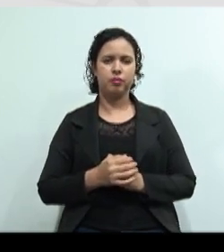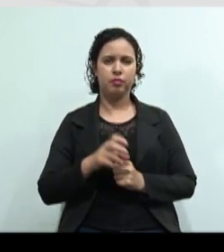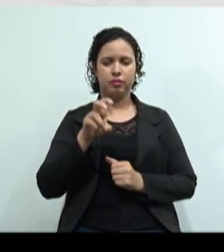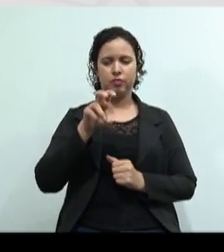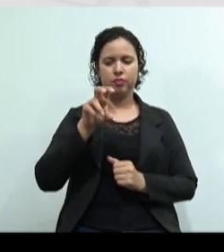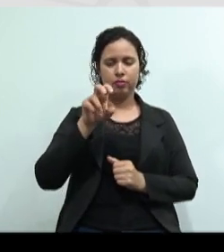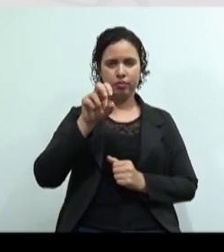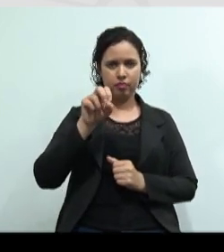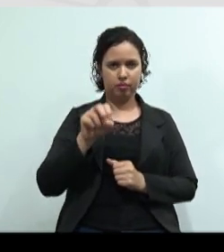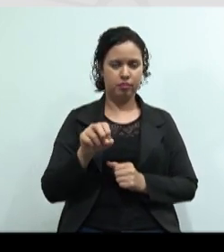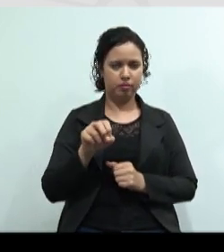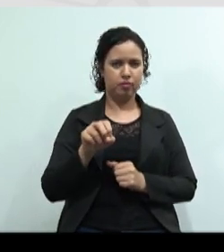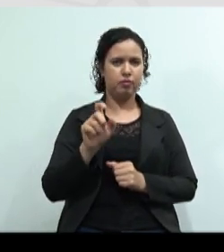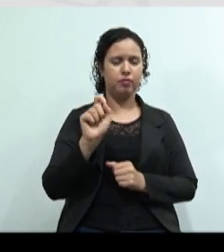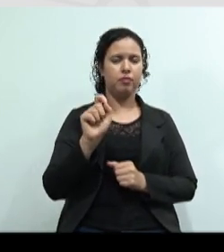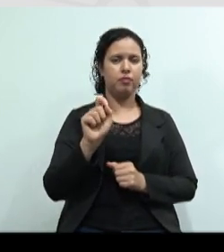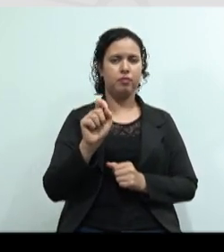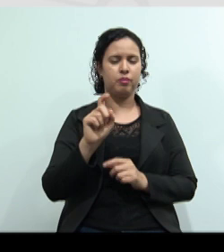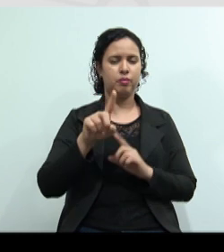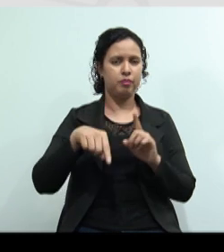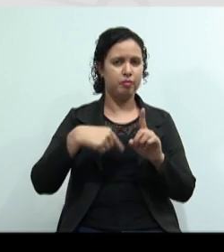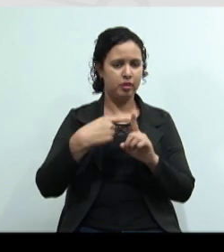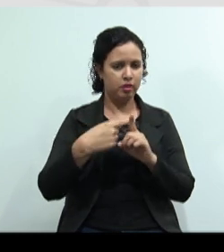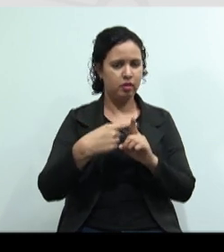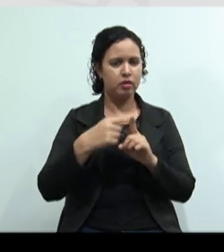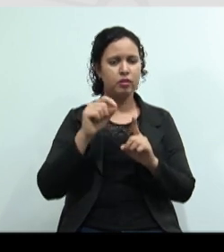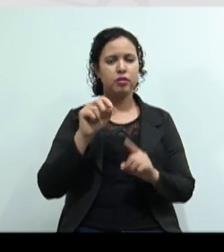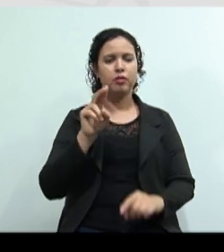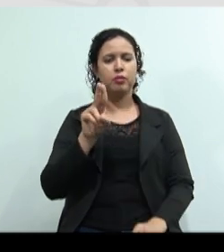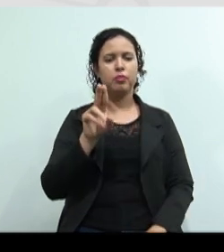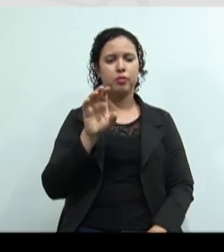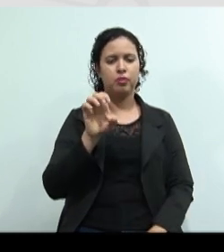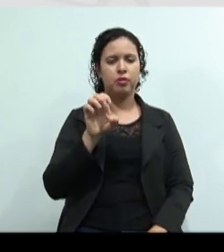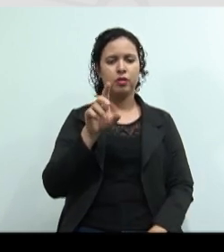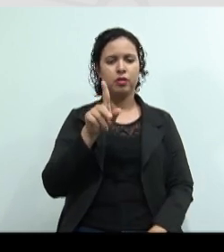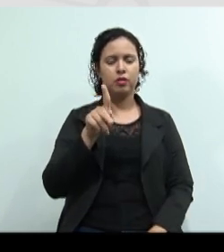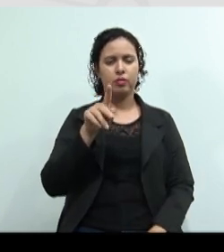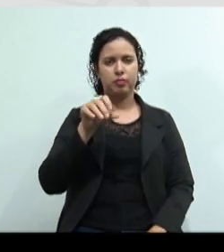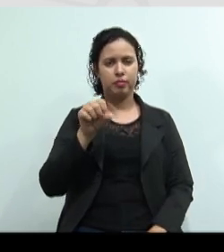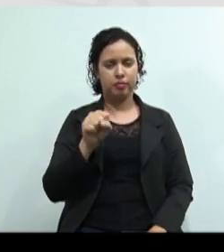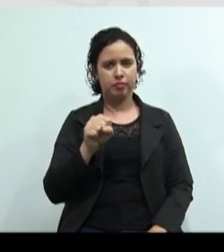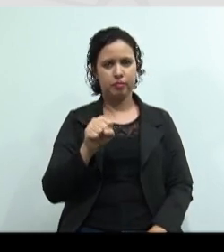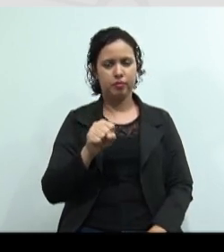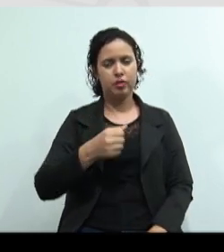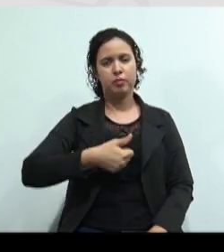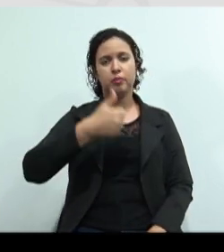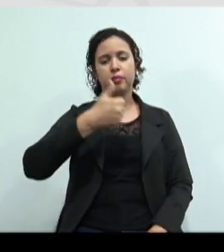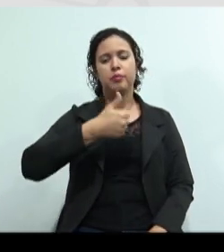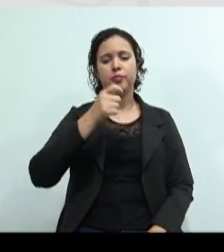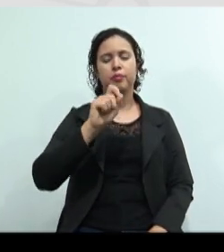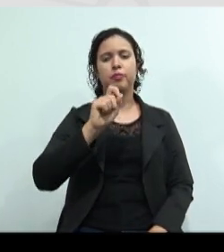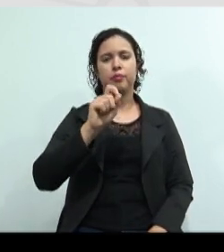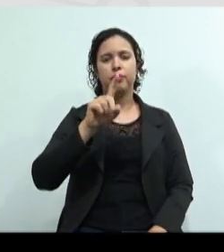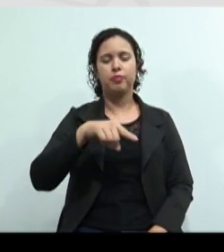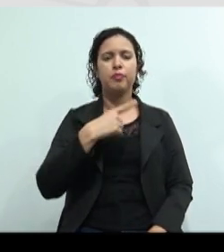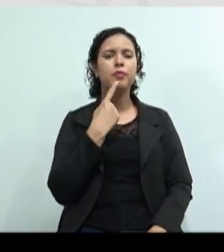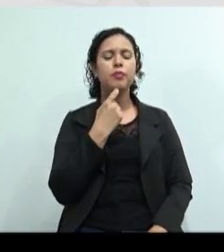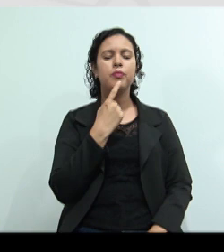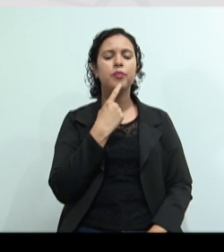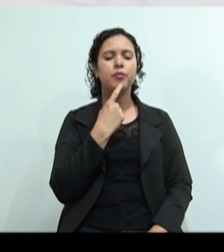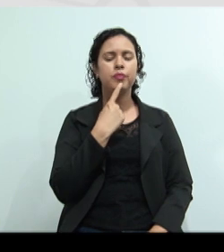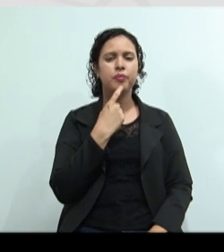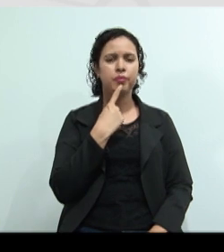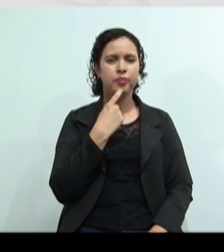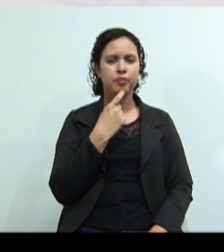50, né? Eu produzi e vendi 50. Mas como é o EPS, qual que vai sair primeiro? O que vai sair primeiro é o que está marcado de vermelho.